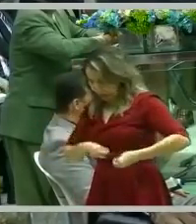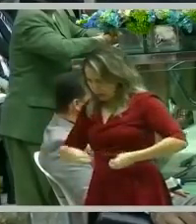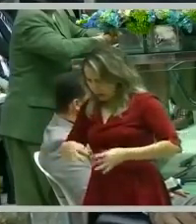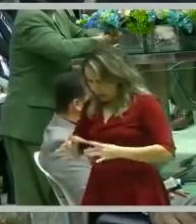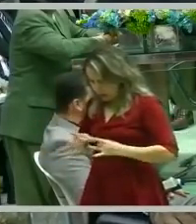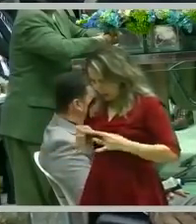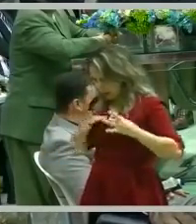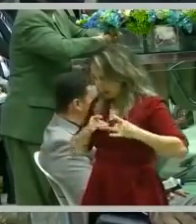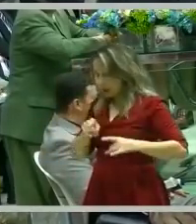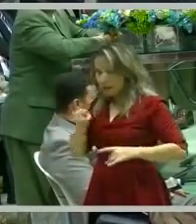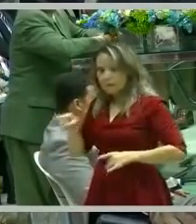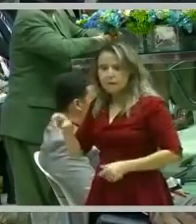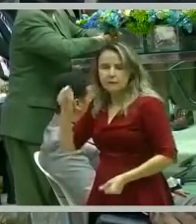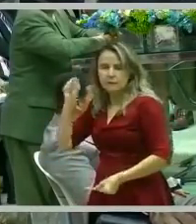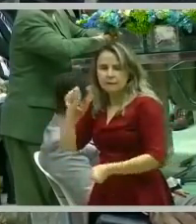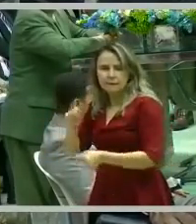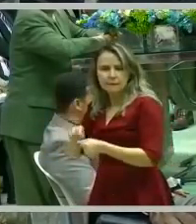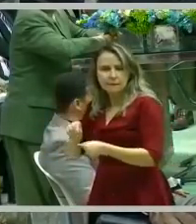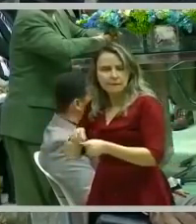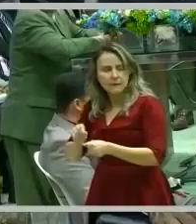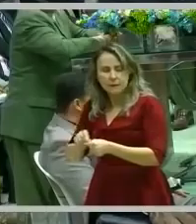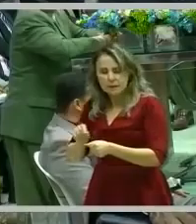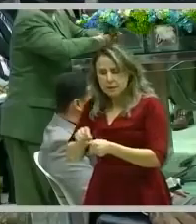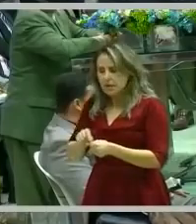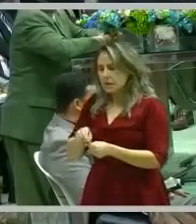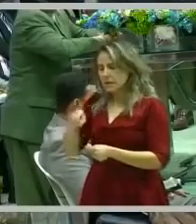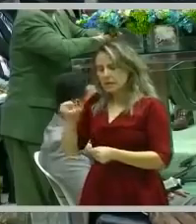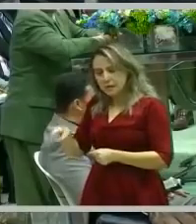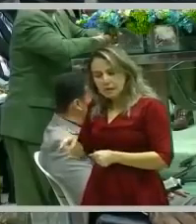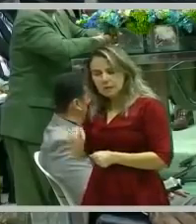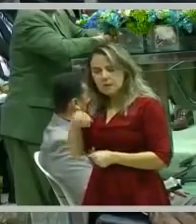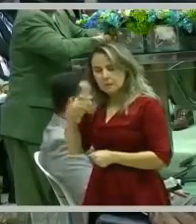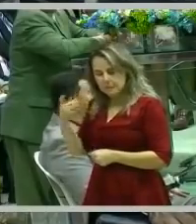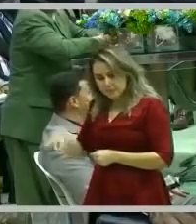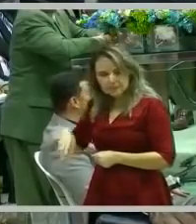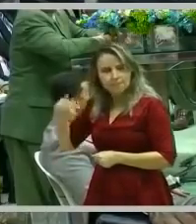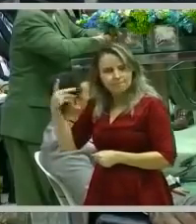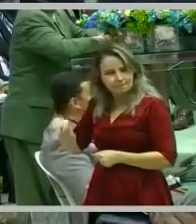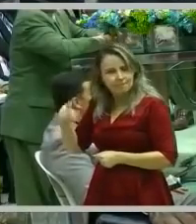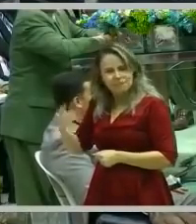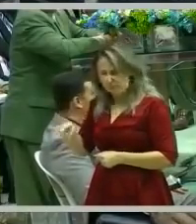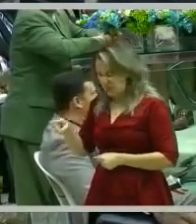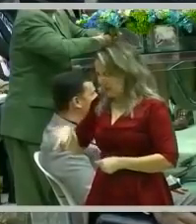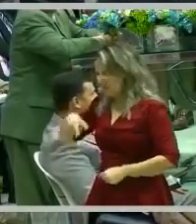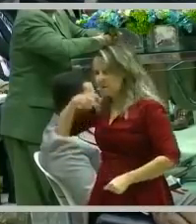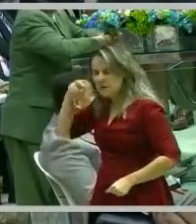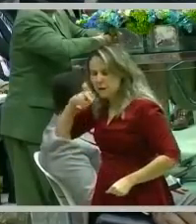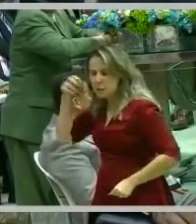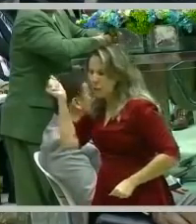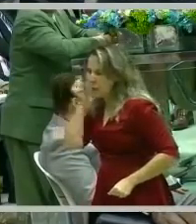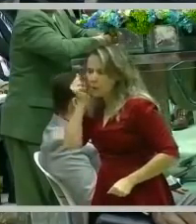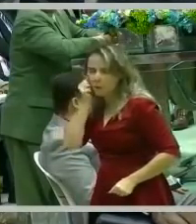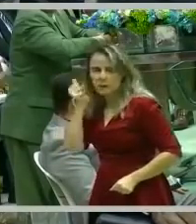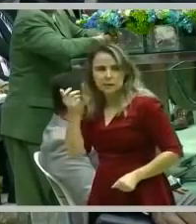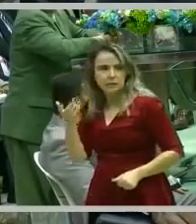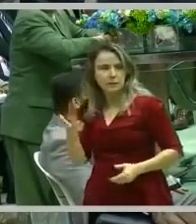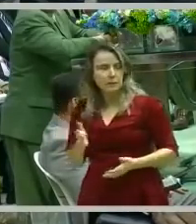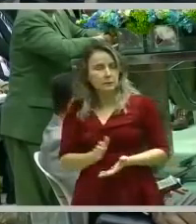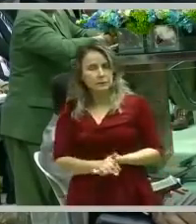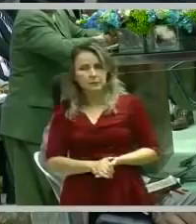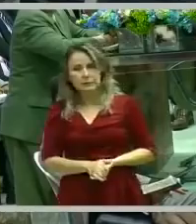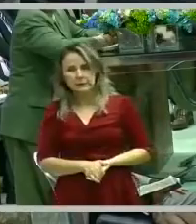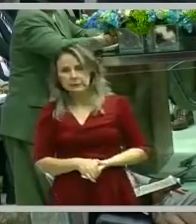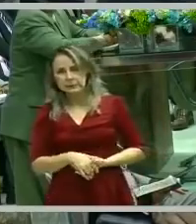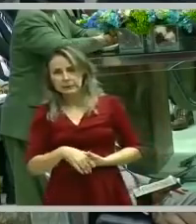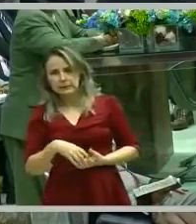Você estava fazendo assim, assim, assim. Tenha vergonha. Ai, irmão, bichinho, perdeu a paz.